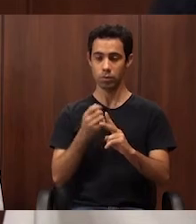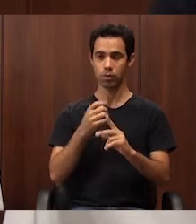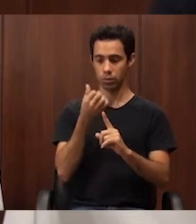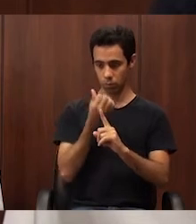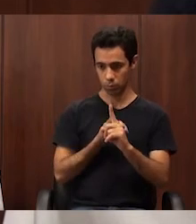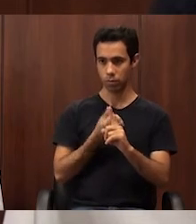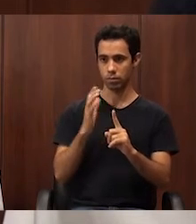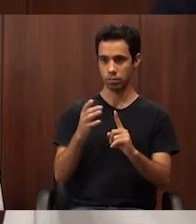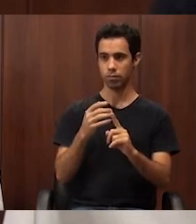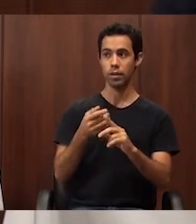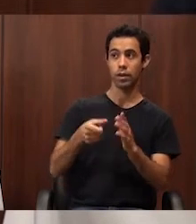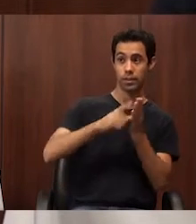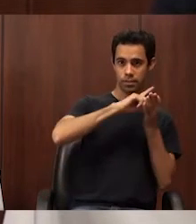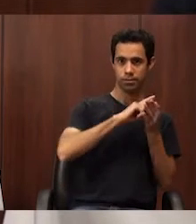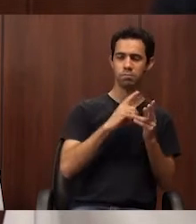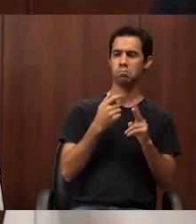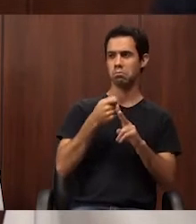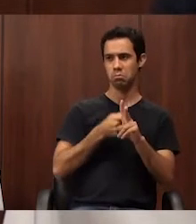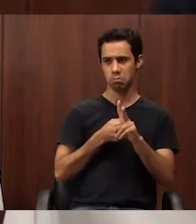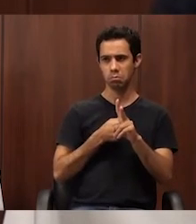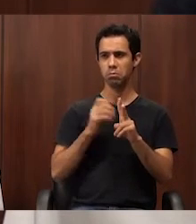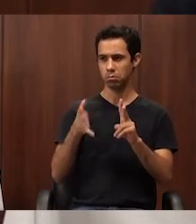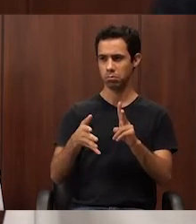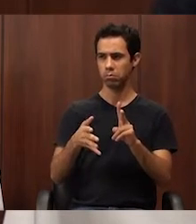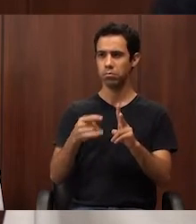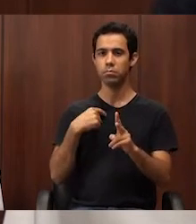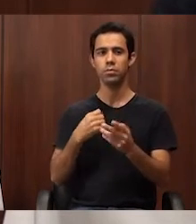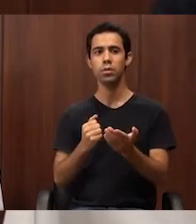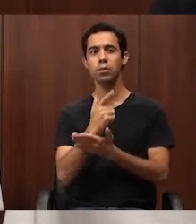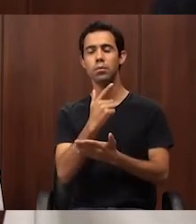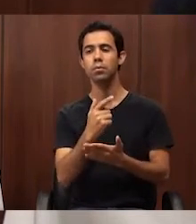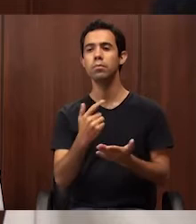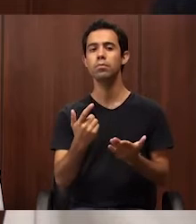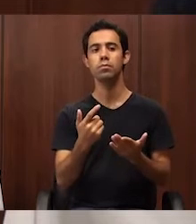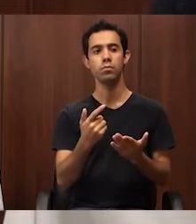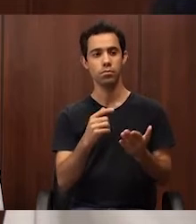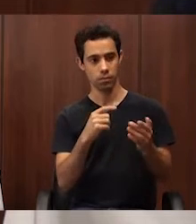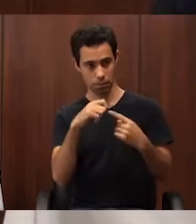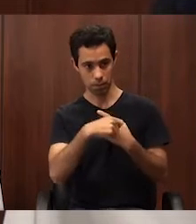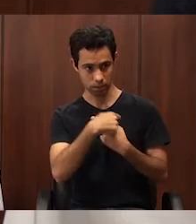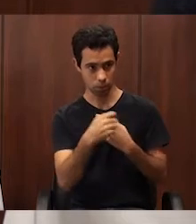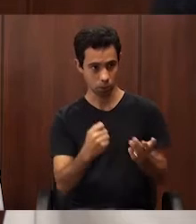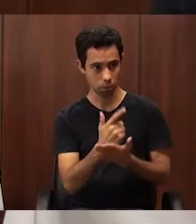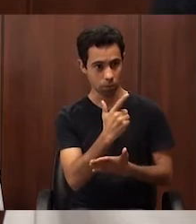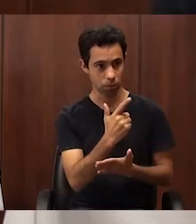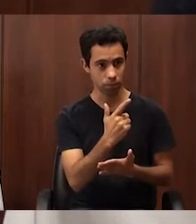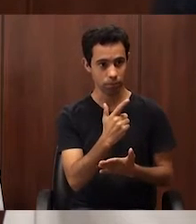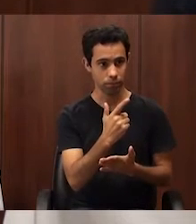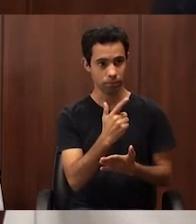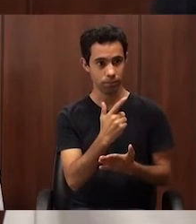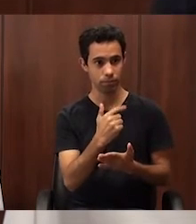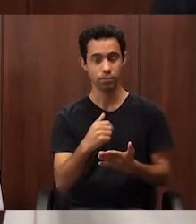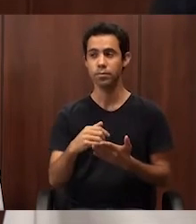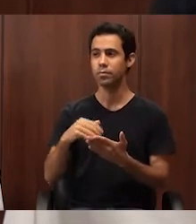comprar bananas. Aí eu perguntei: Paulinha, você comprou a banana prata? Aí ela respondeu para mim: a banana Nanica estava